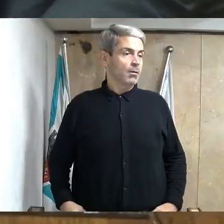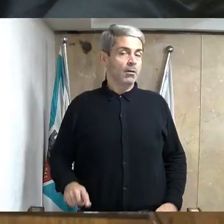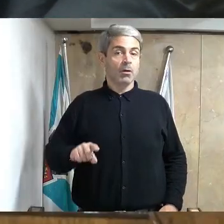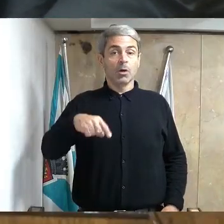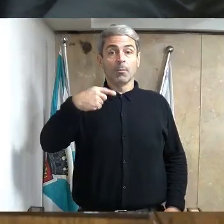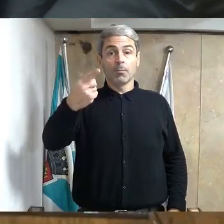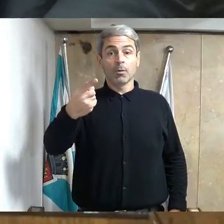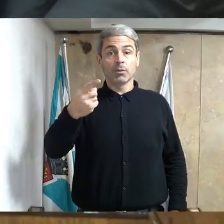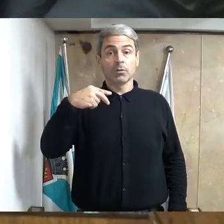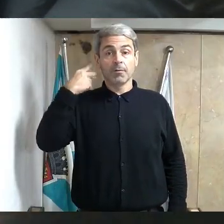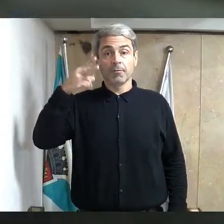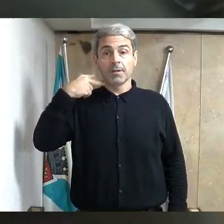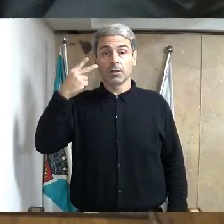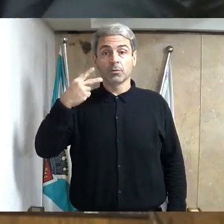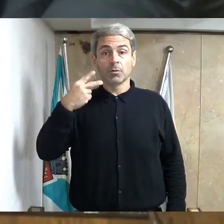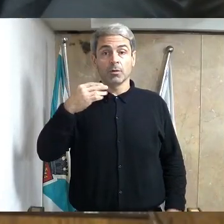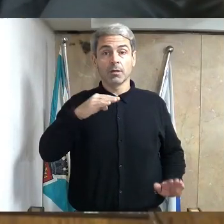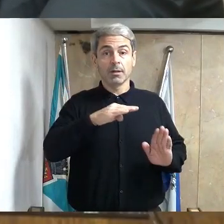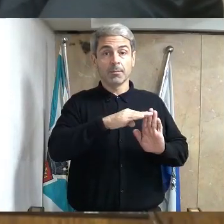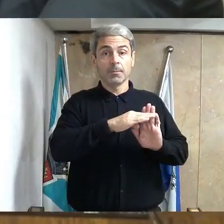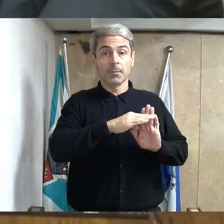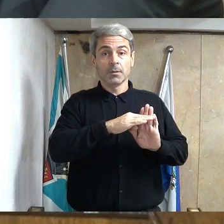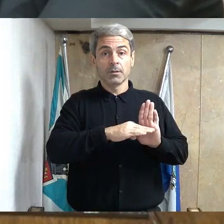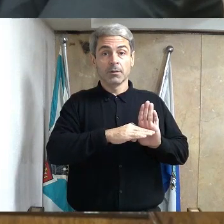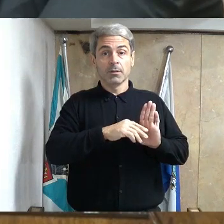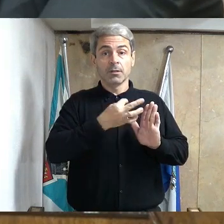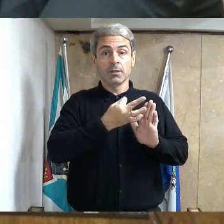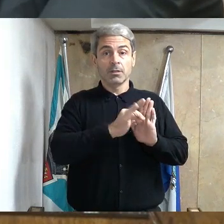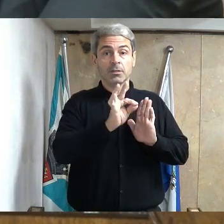Próximo orador, Michel Villanova.